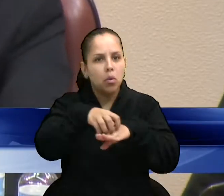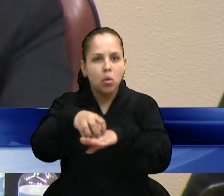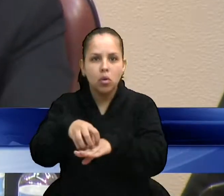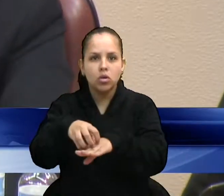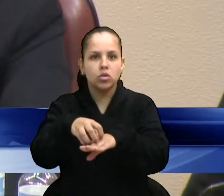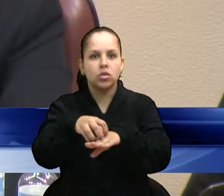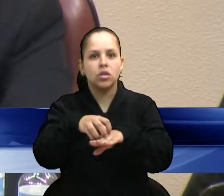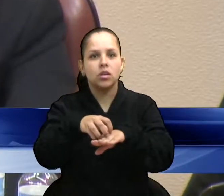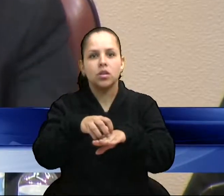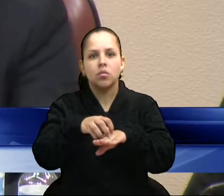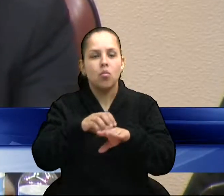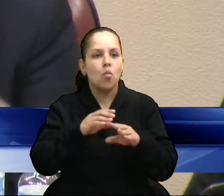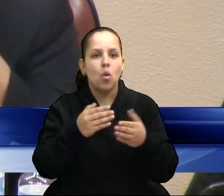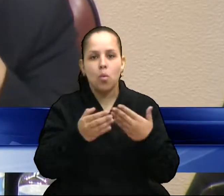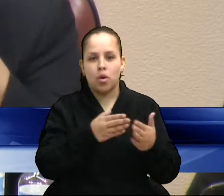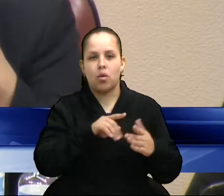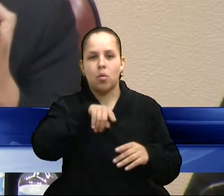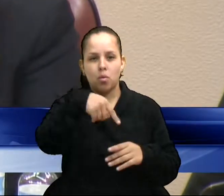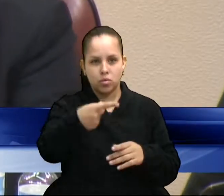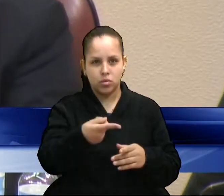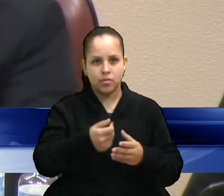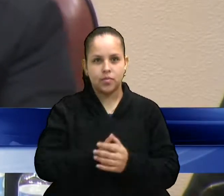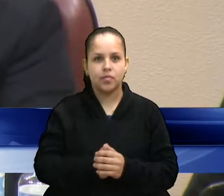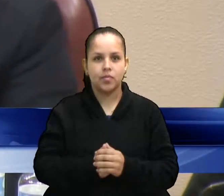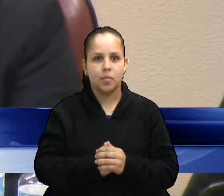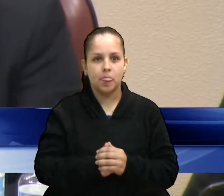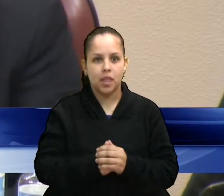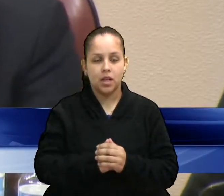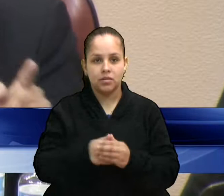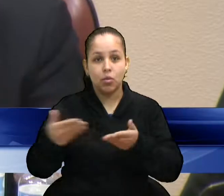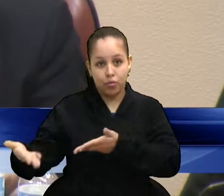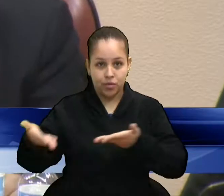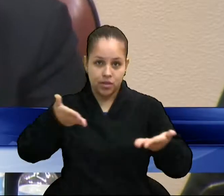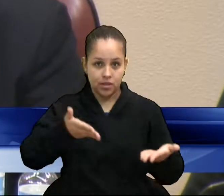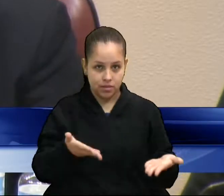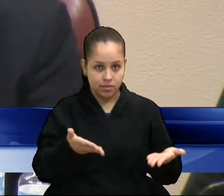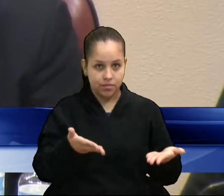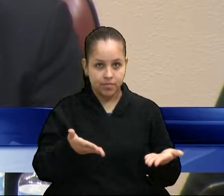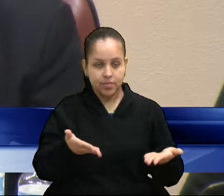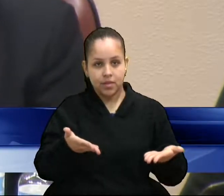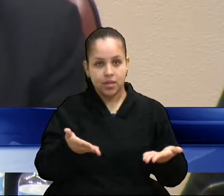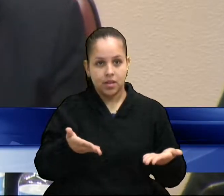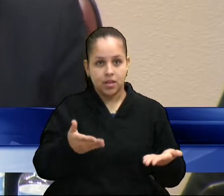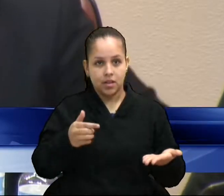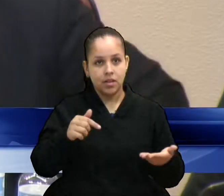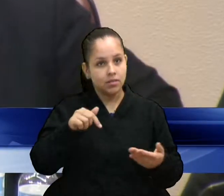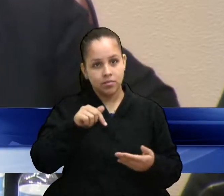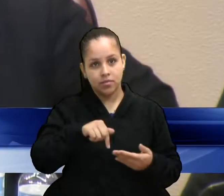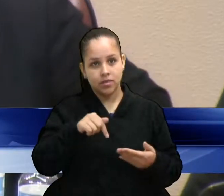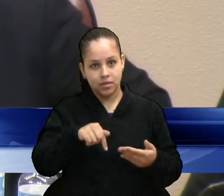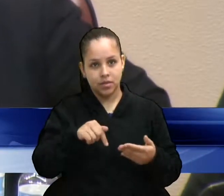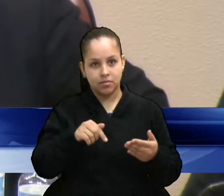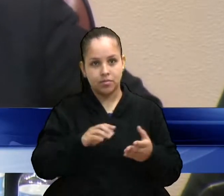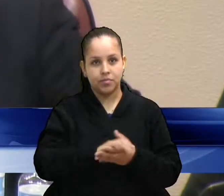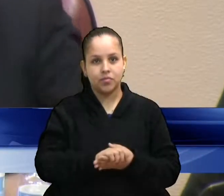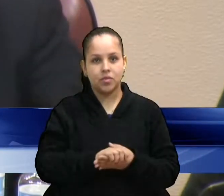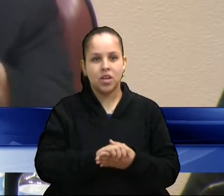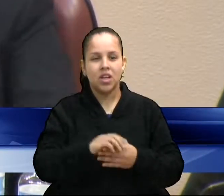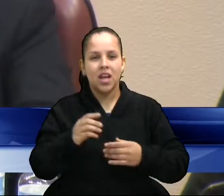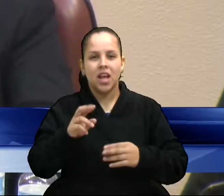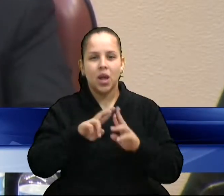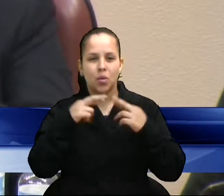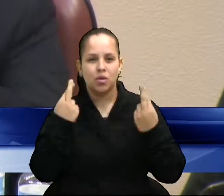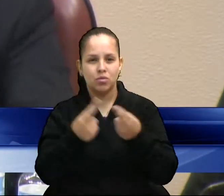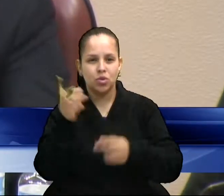táxi lotação. E aí eu fui convidado pela assessoria da comissão para uma reunião do dia 28, que